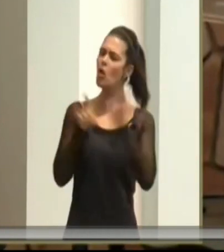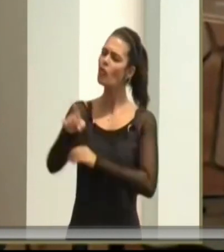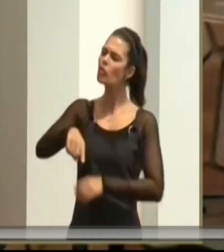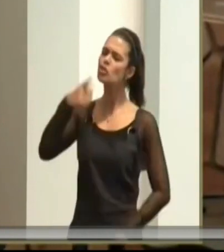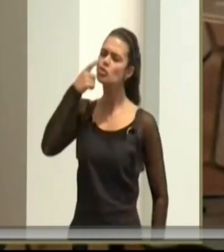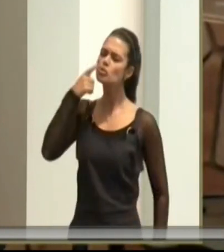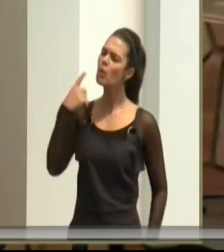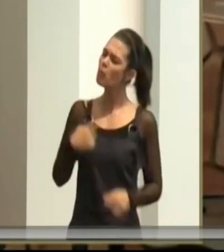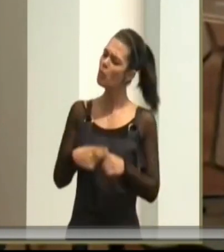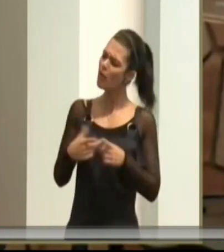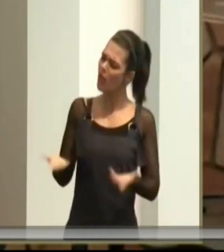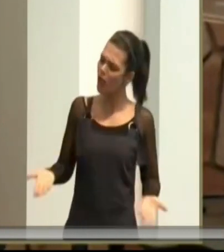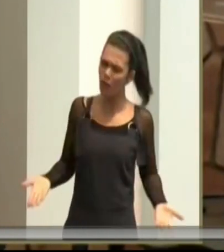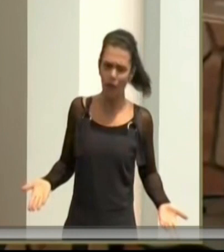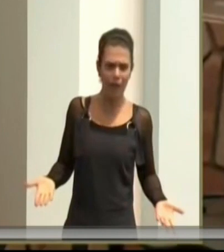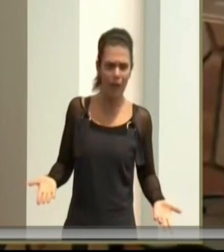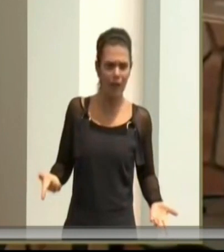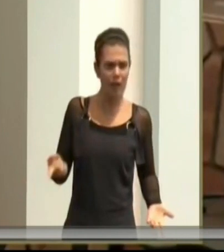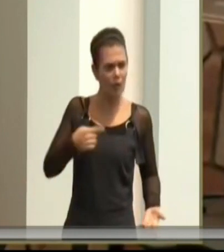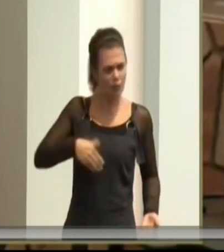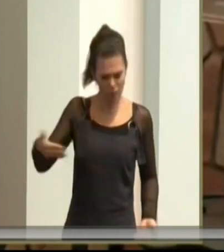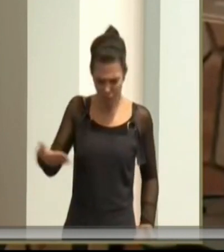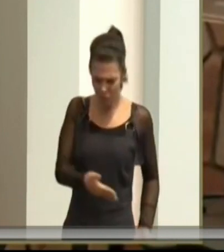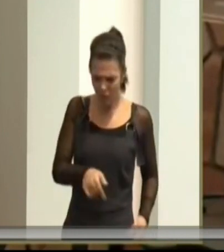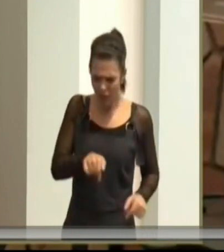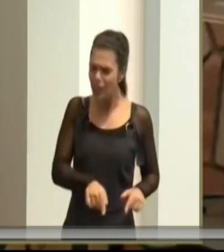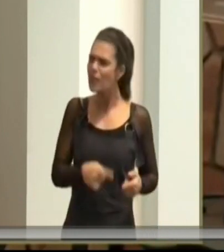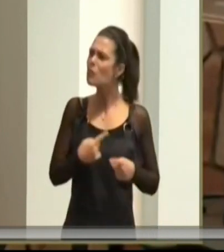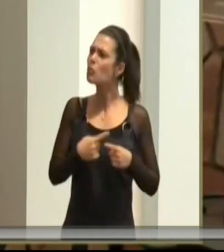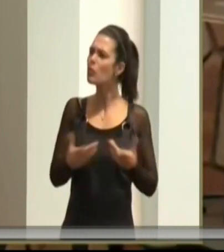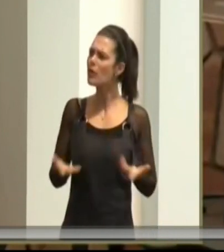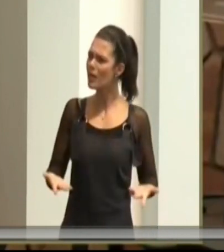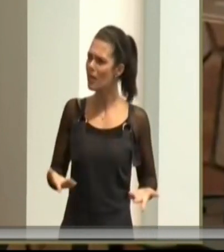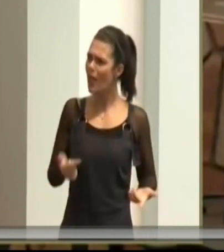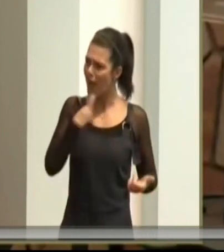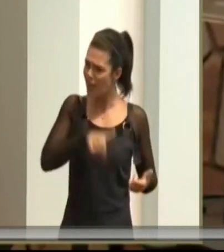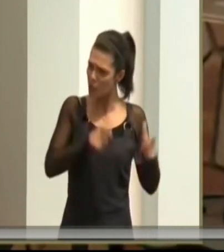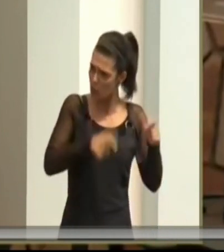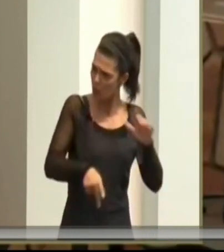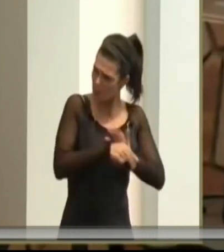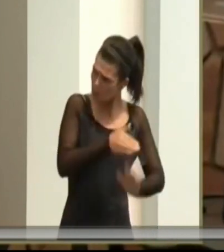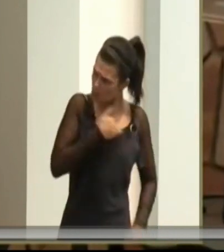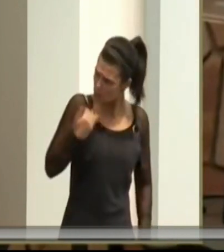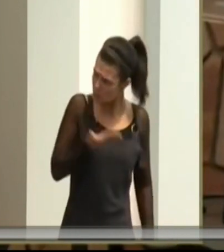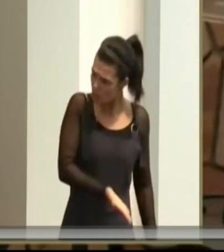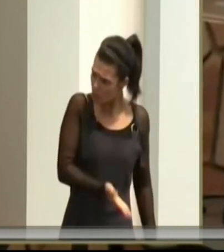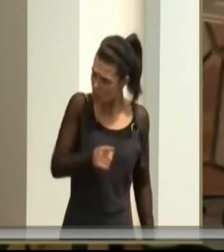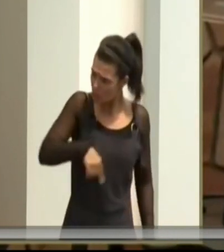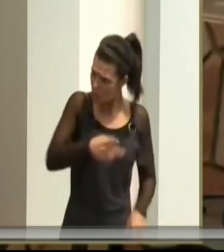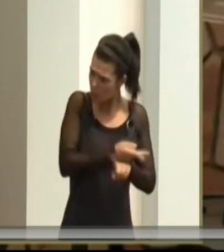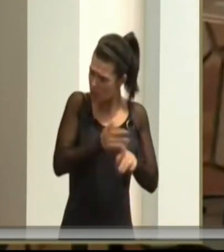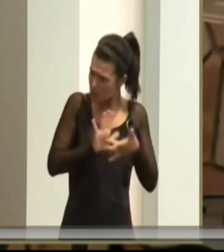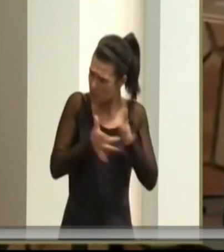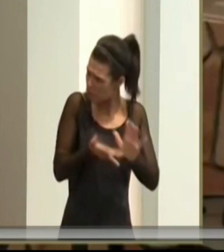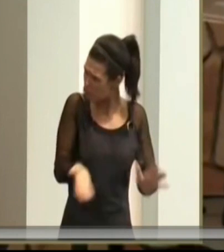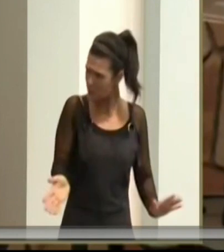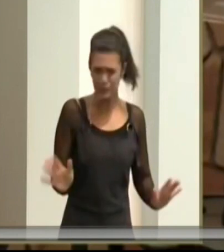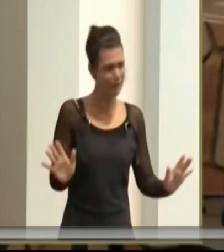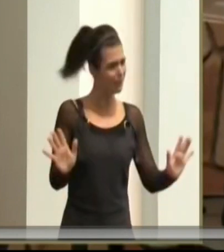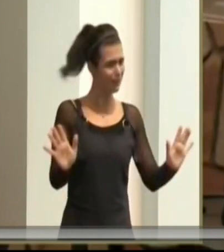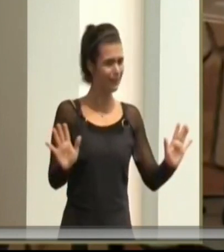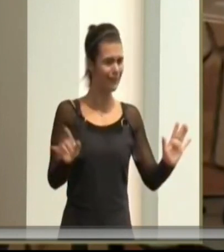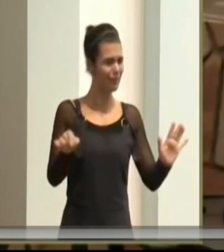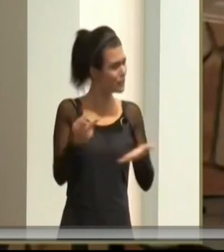mulher? Por que vocês estão aqui? Por que procuram entre os mortos aquele que vive? Diz aqui o